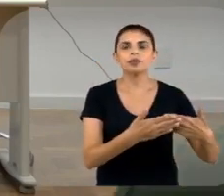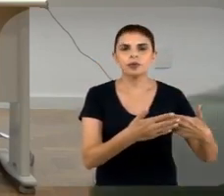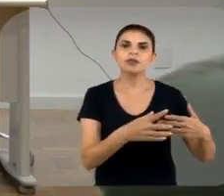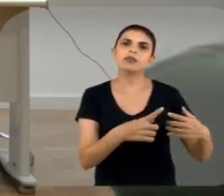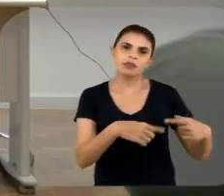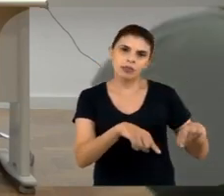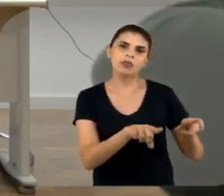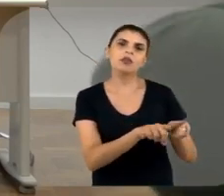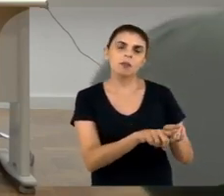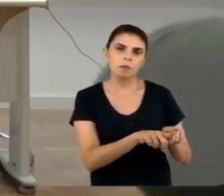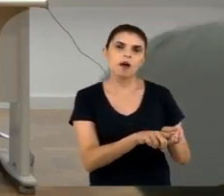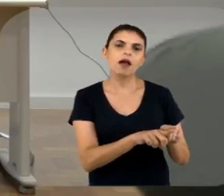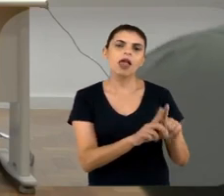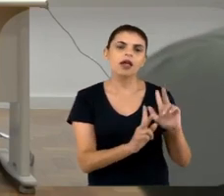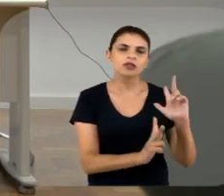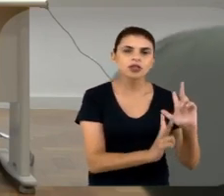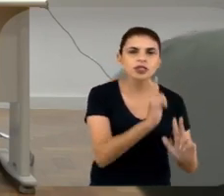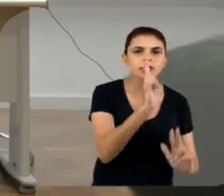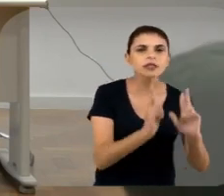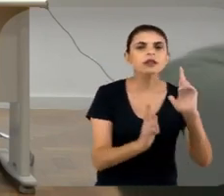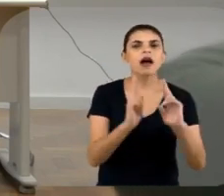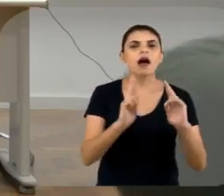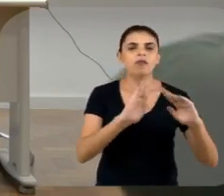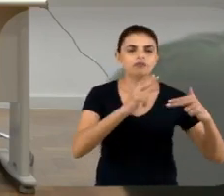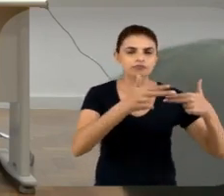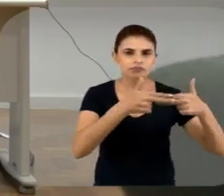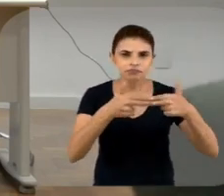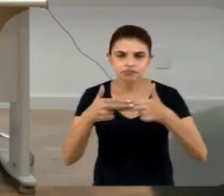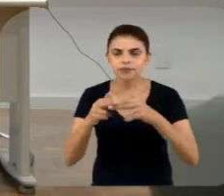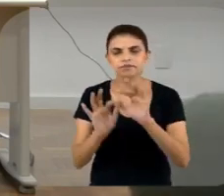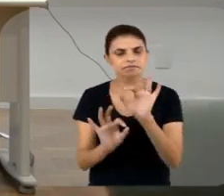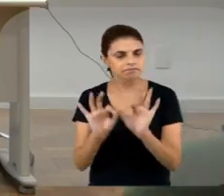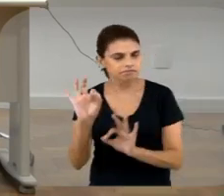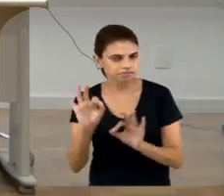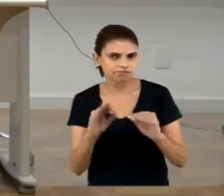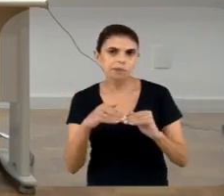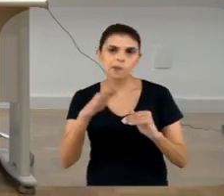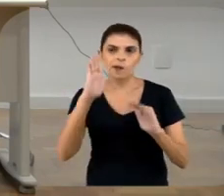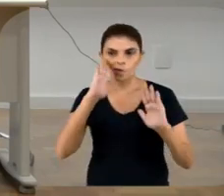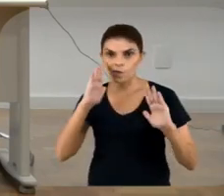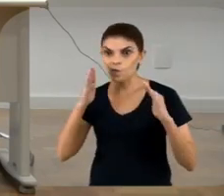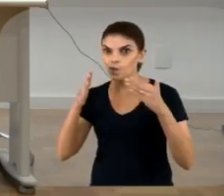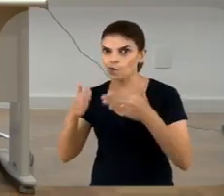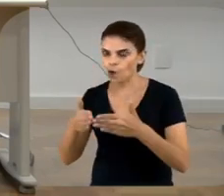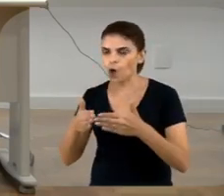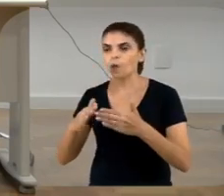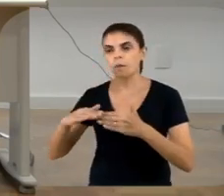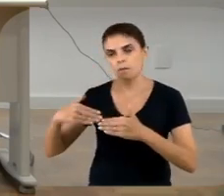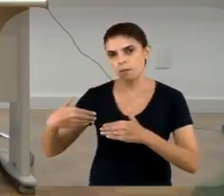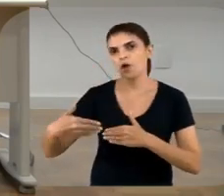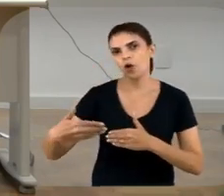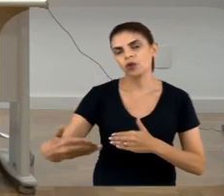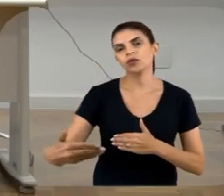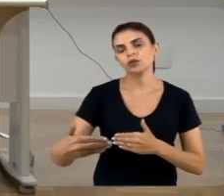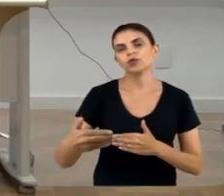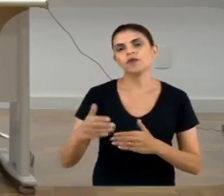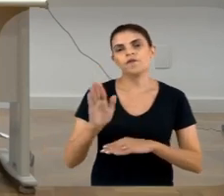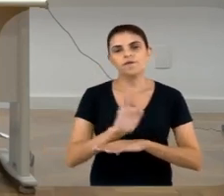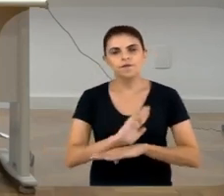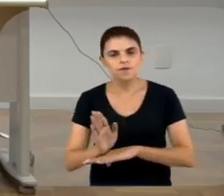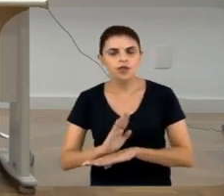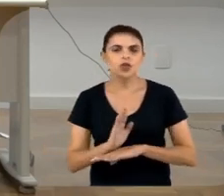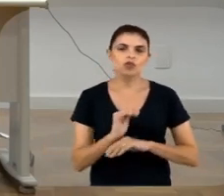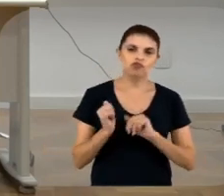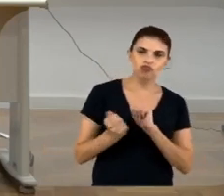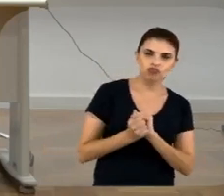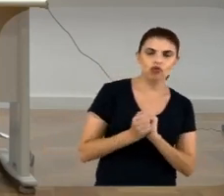e aí essa parte, né, de edição e autor que vai trabalhar mais próximo, muitas vezes,